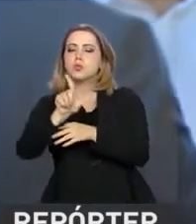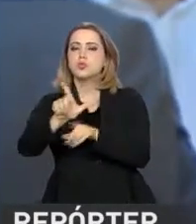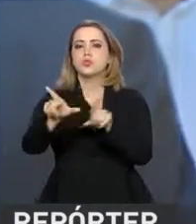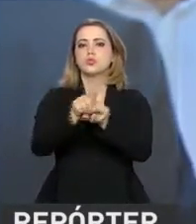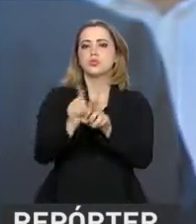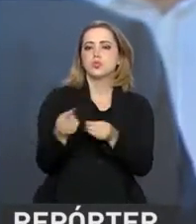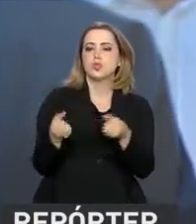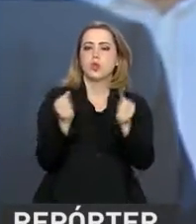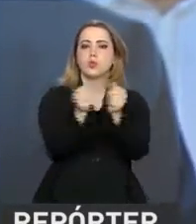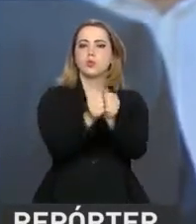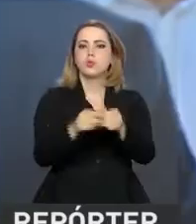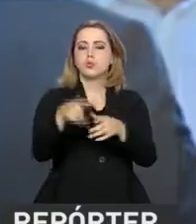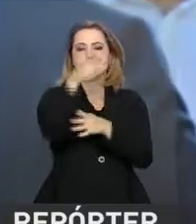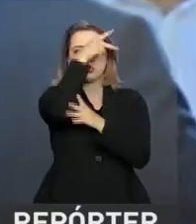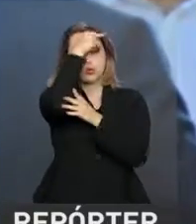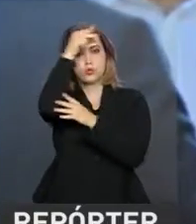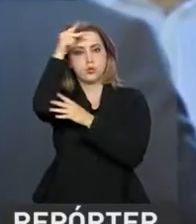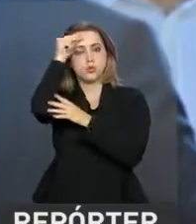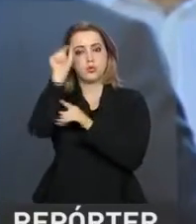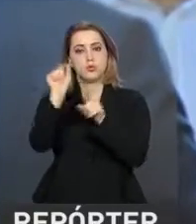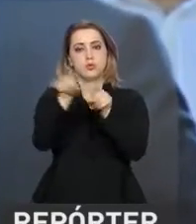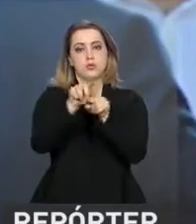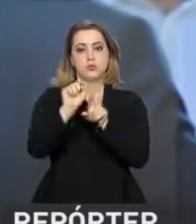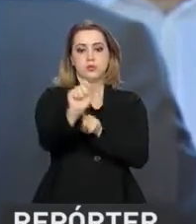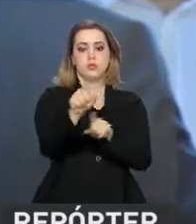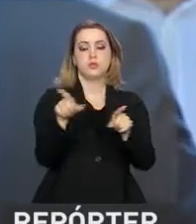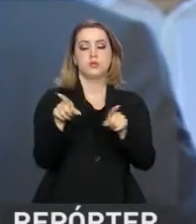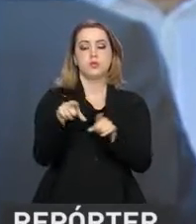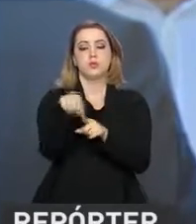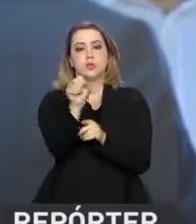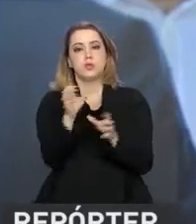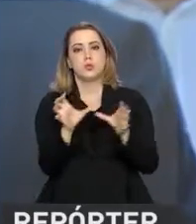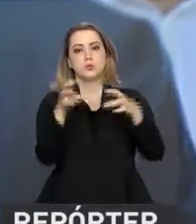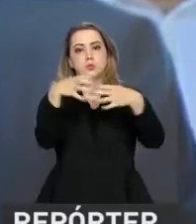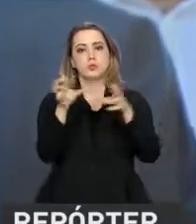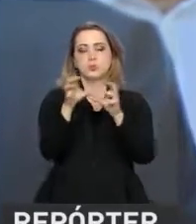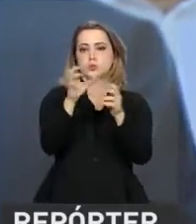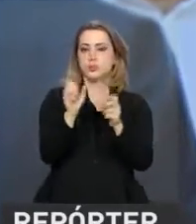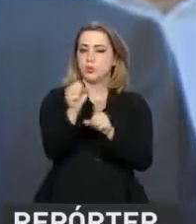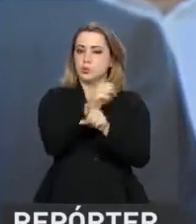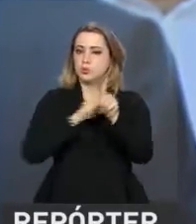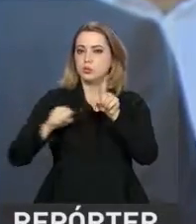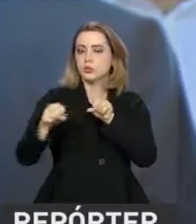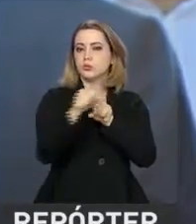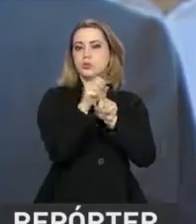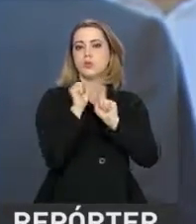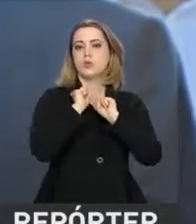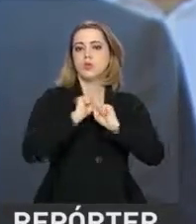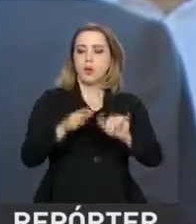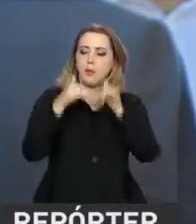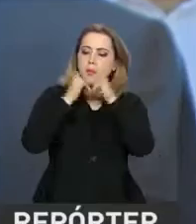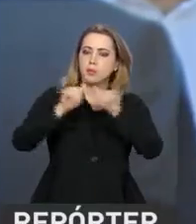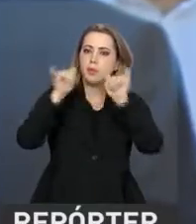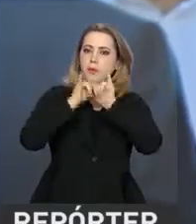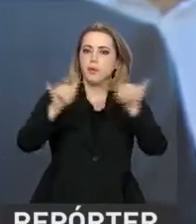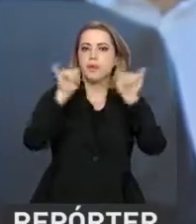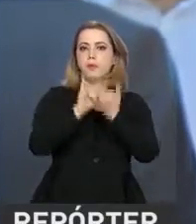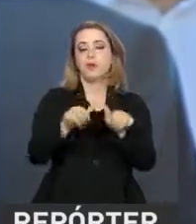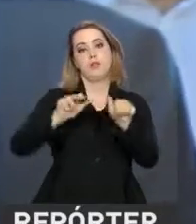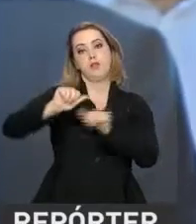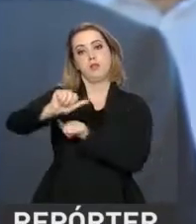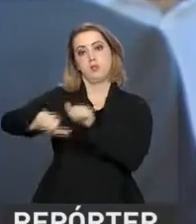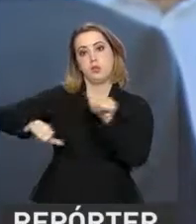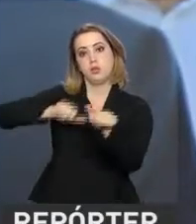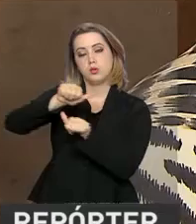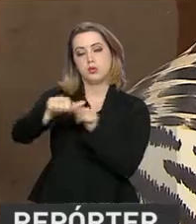prefeituras colégios e órgãos sociedade órgãos de sociedade que possam disseminar o